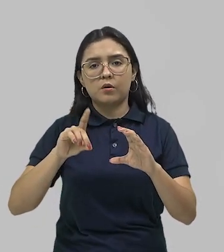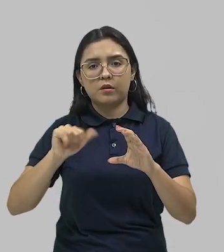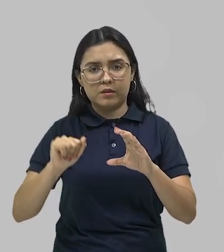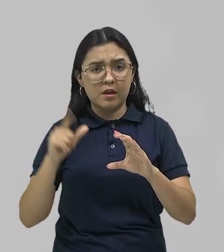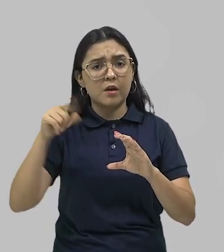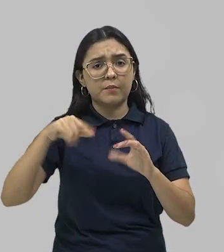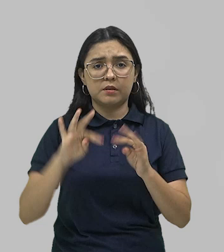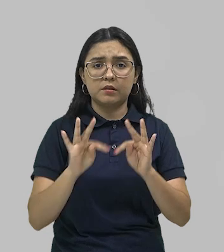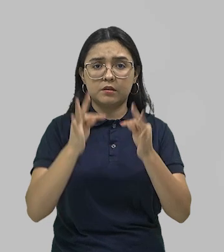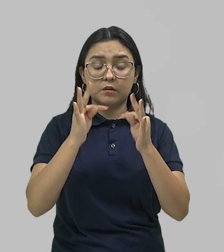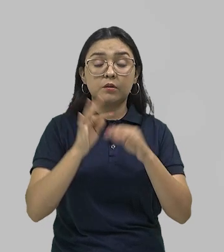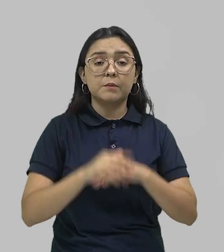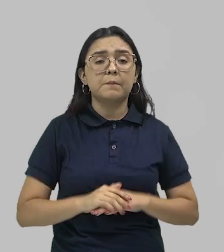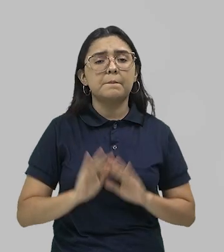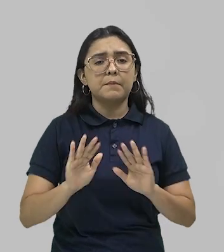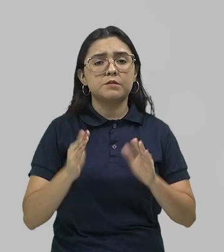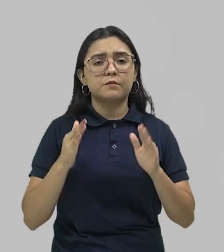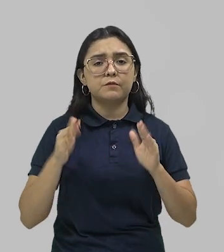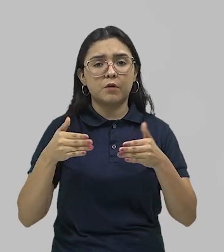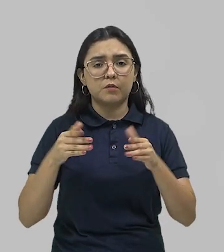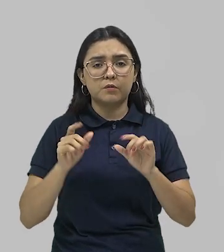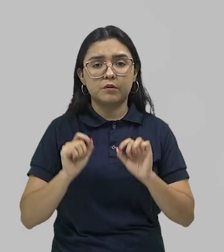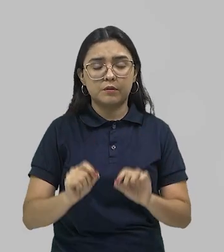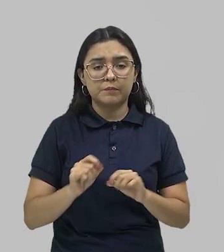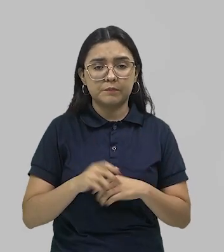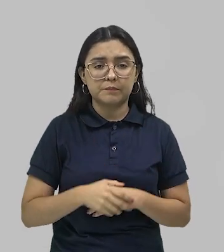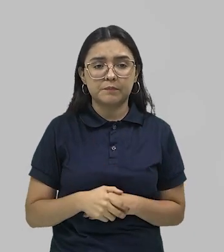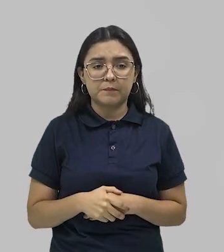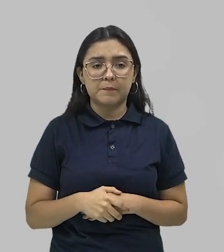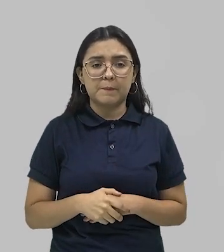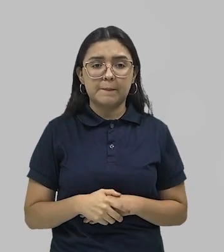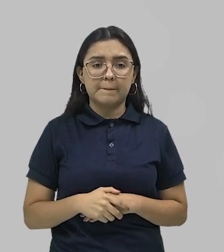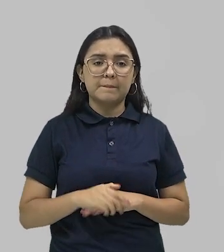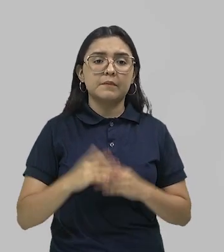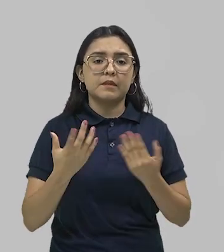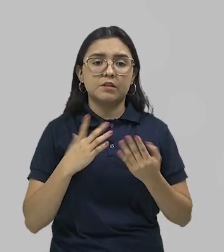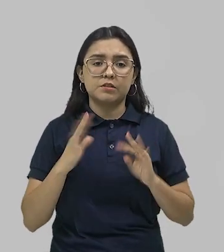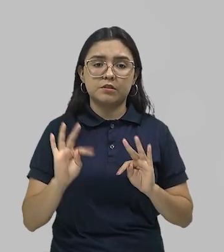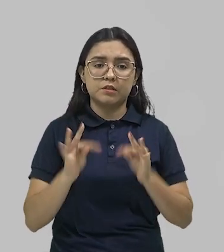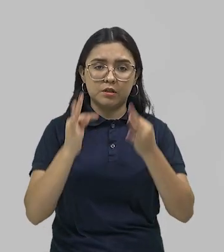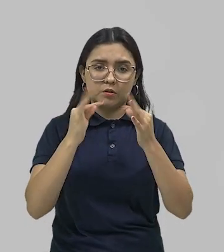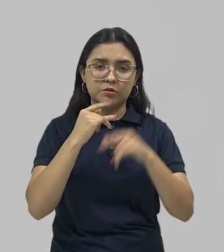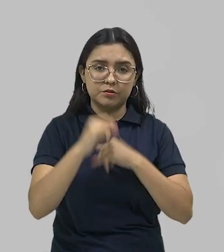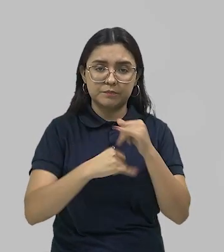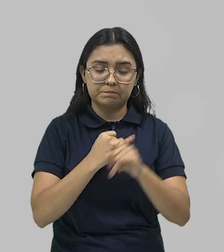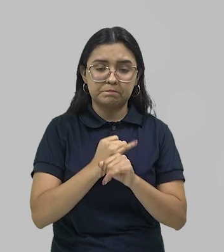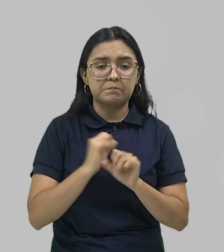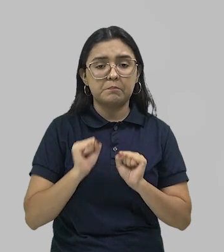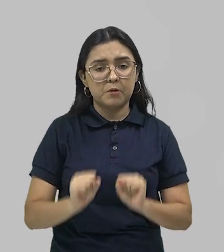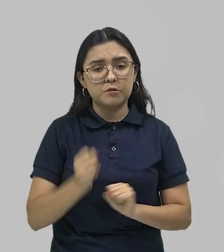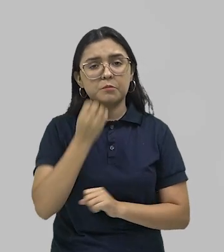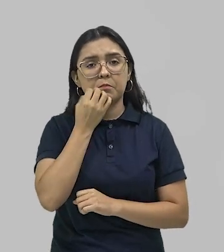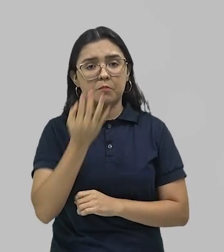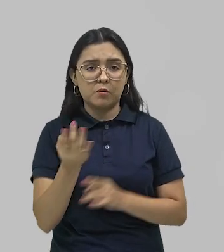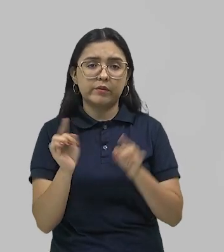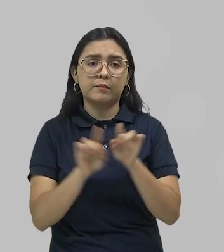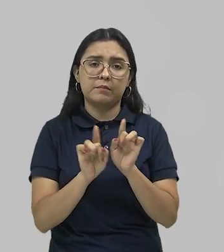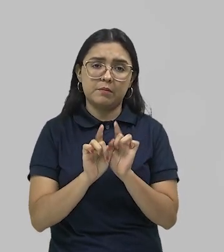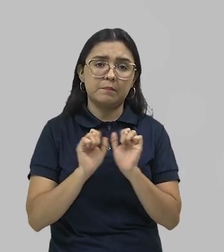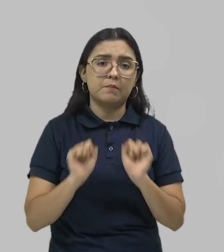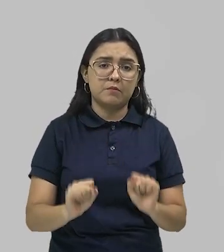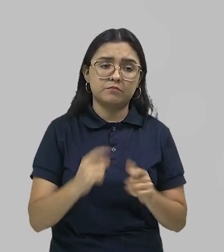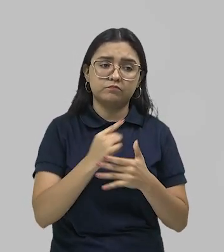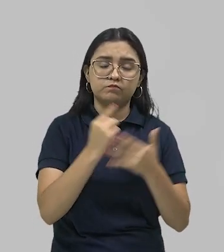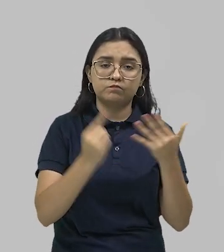tecnologia, mas provavelmente a gente vai focar aqui, pela nossa identidade visual, né, nas tecnologias digitais. E ela pode ser boa e ruim ao mesmo tempo,